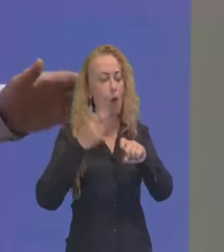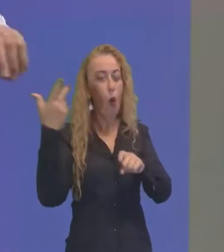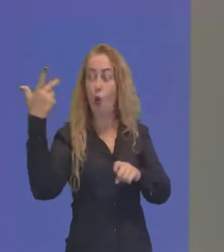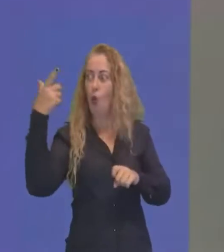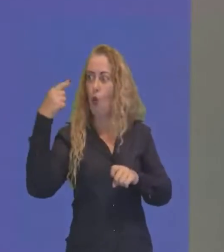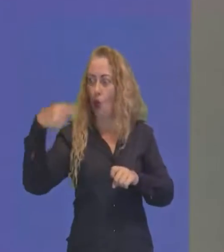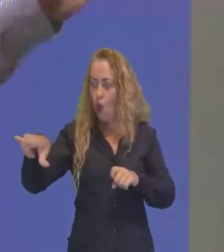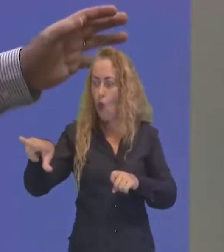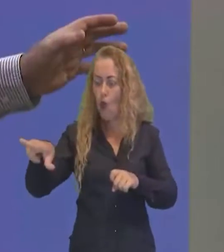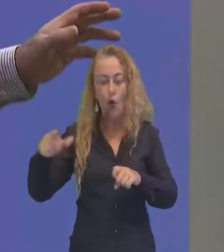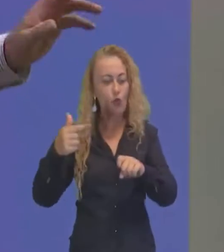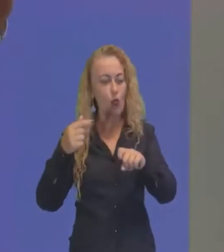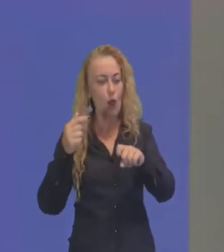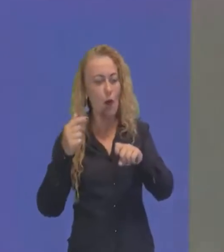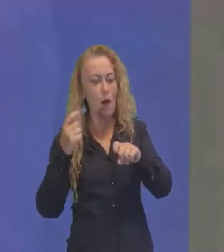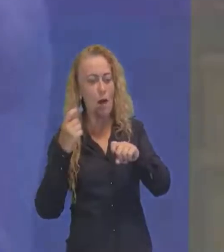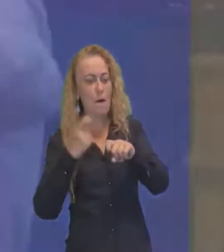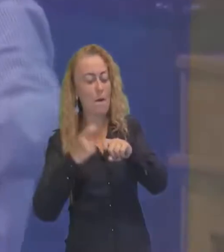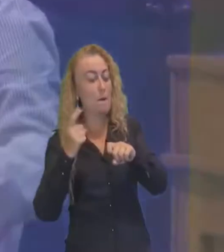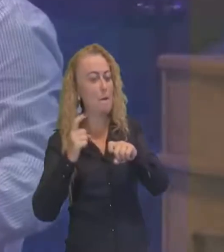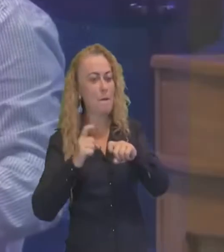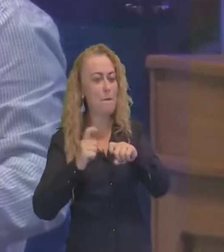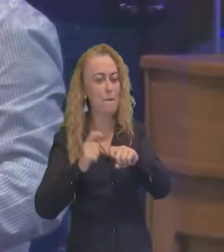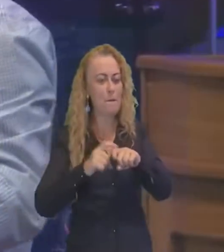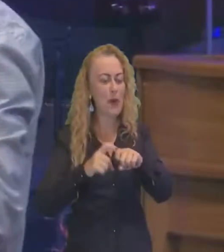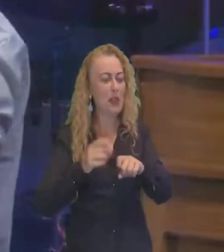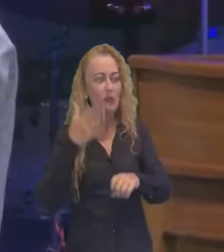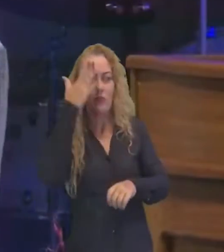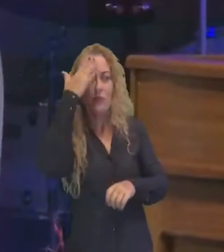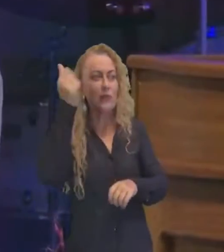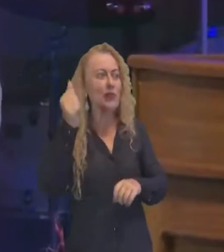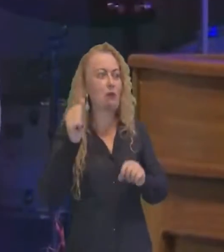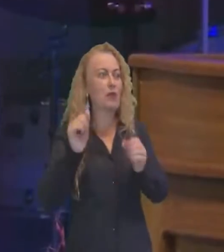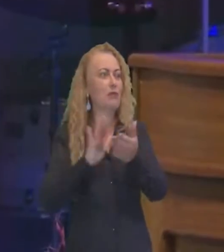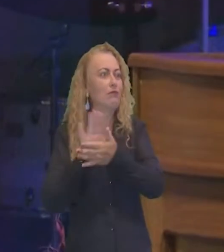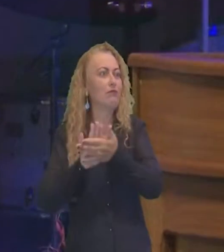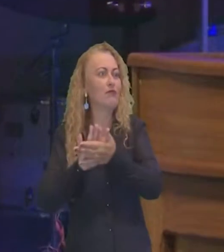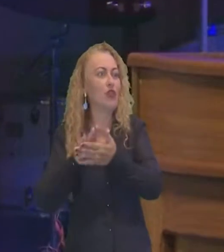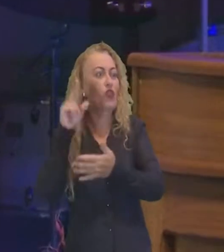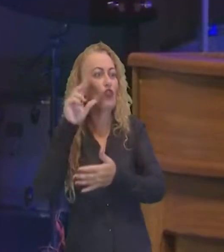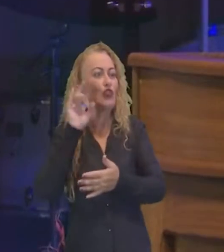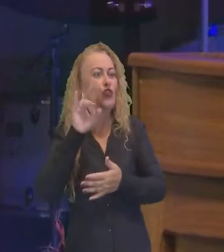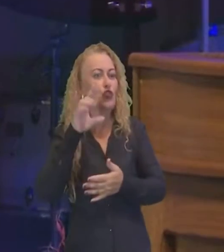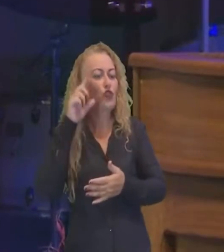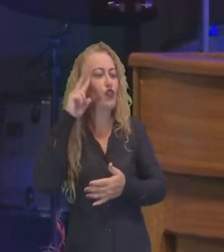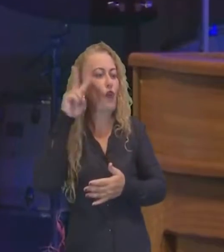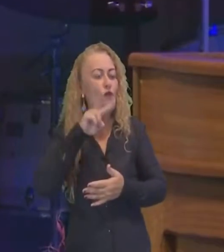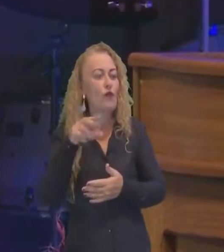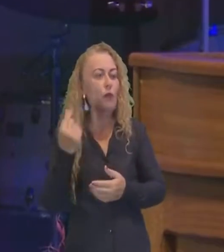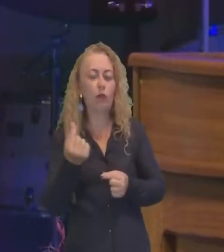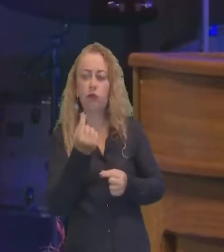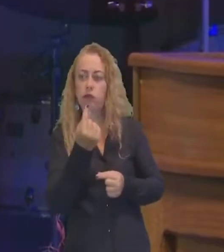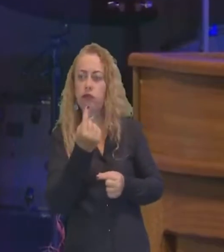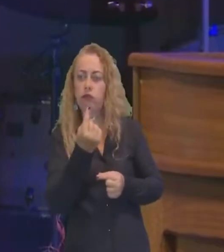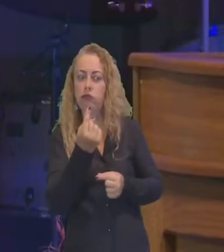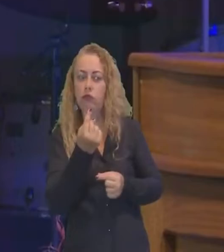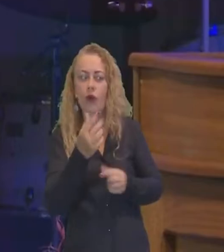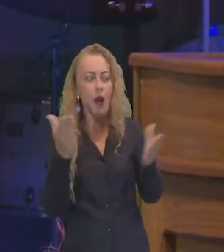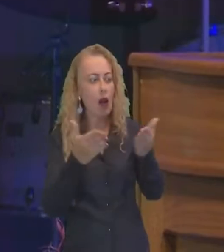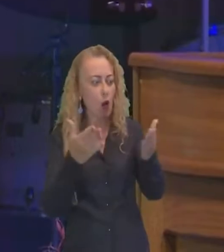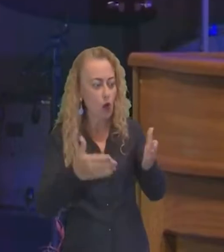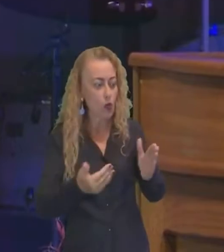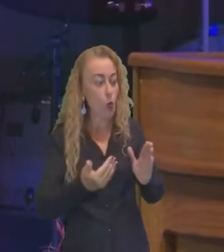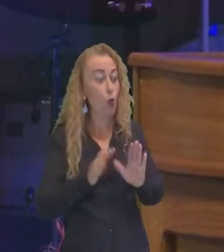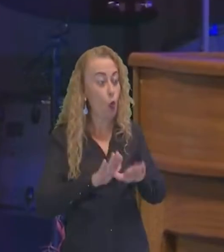cortasse a aorta, eu morria na mesa. Era uma confusão só. Deus deu o melhor cirurgião. E nós